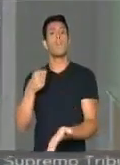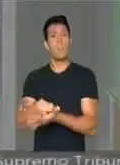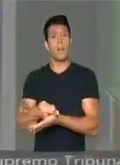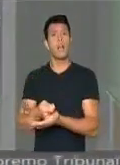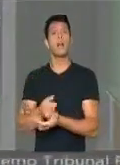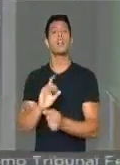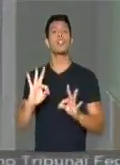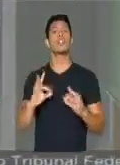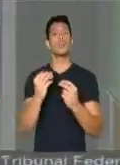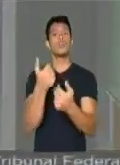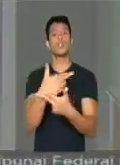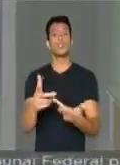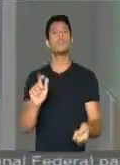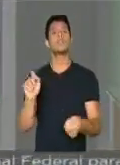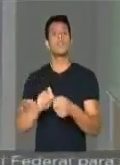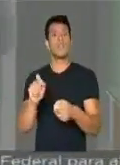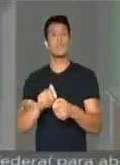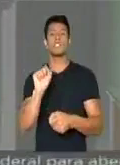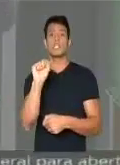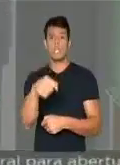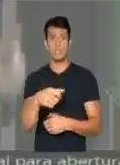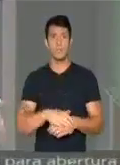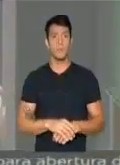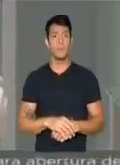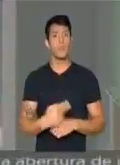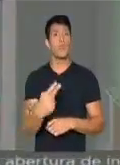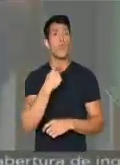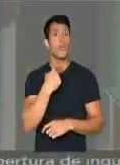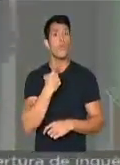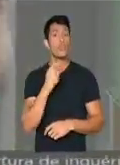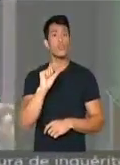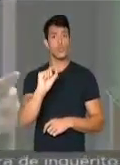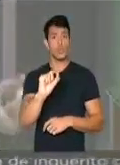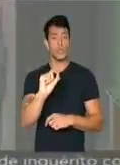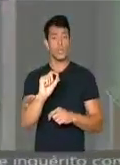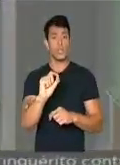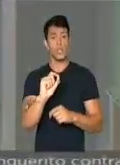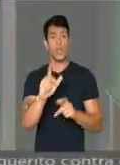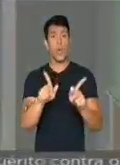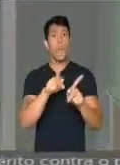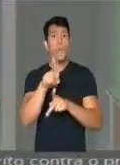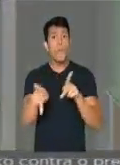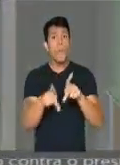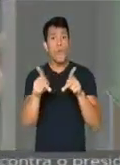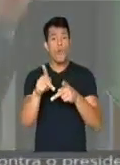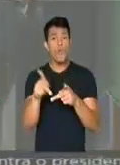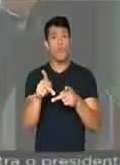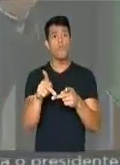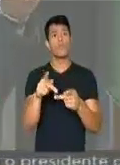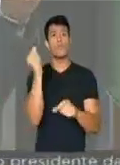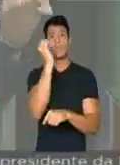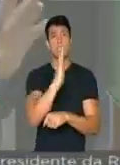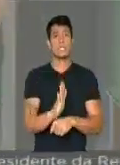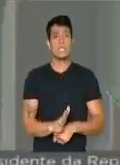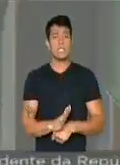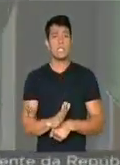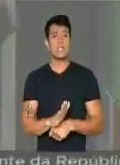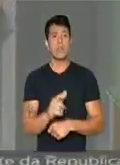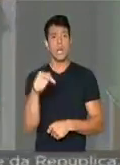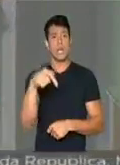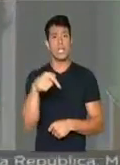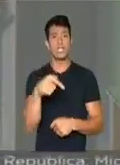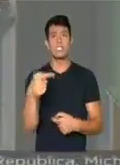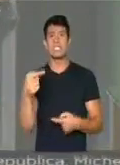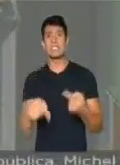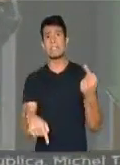pelos crimes que tenha cometido. O que não pode é o povo brasileiro ficar nesse